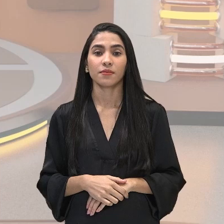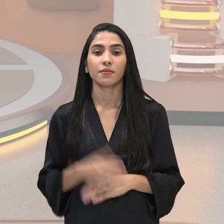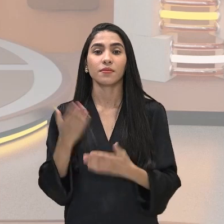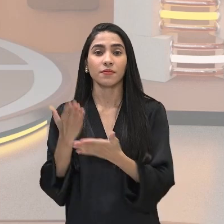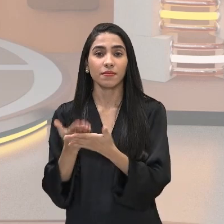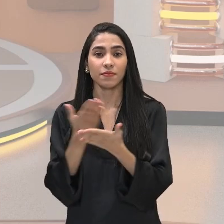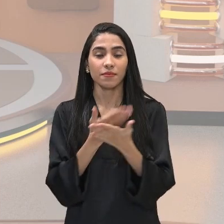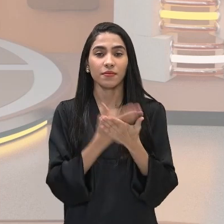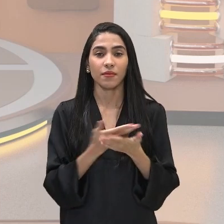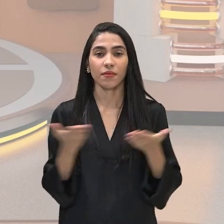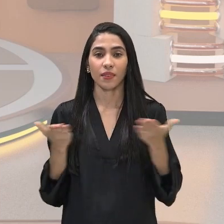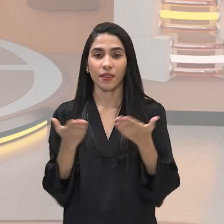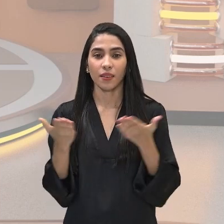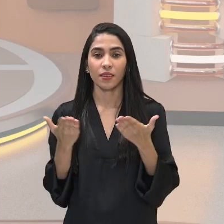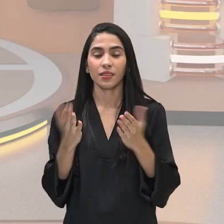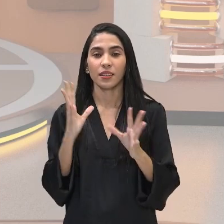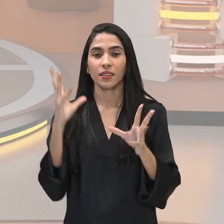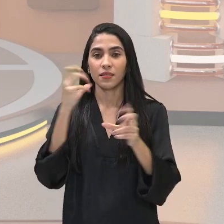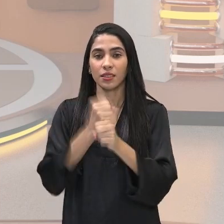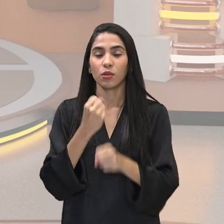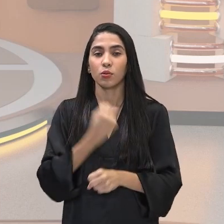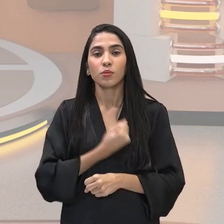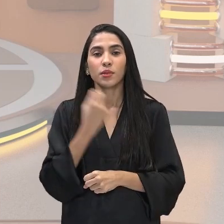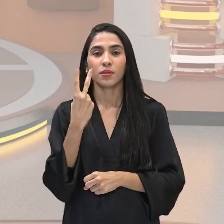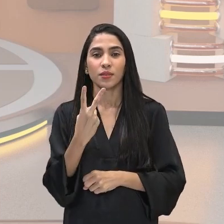foi a nossa revisão número